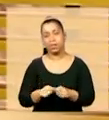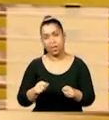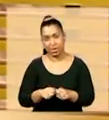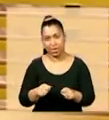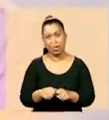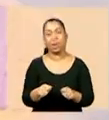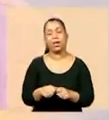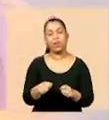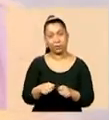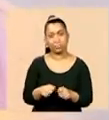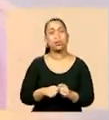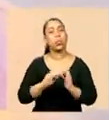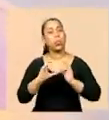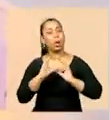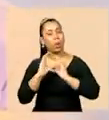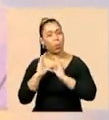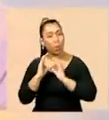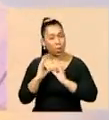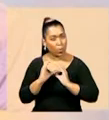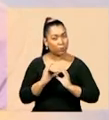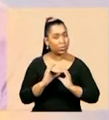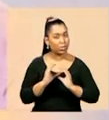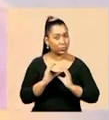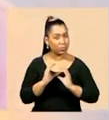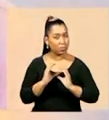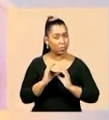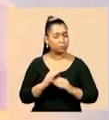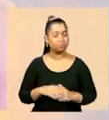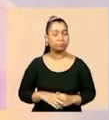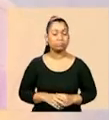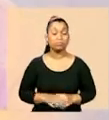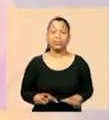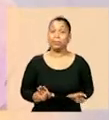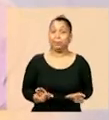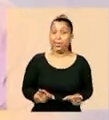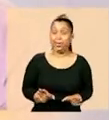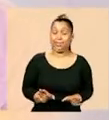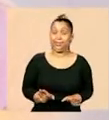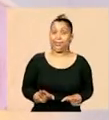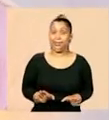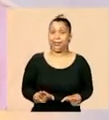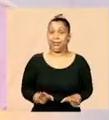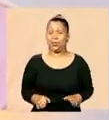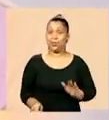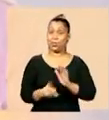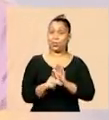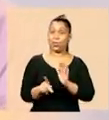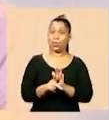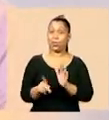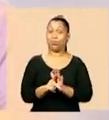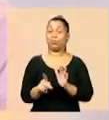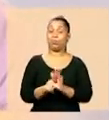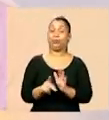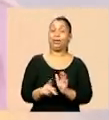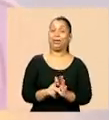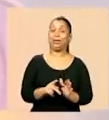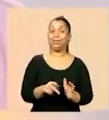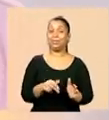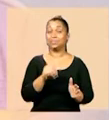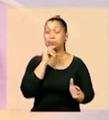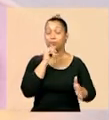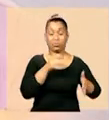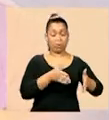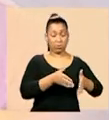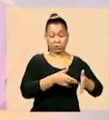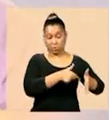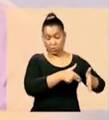antecipar e fazer uma comunicação parcial. Mas quando se trata de acidente de trajeto ou fora